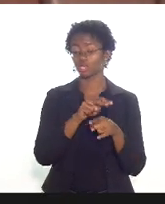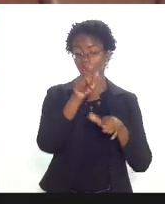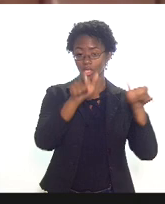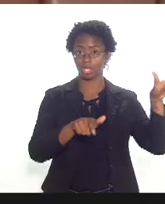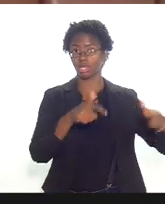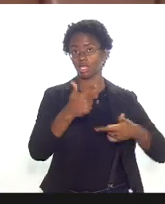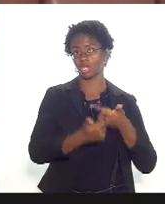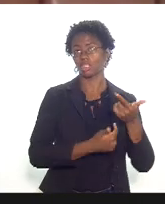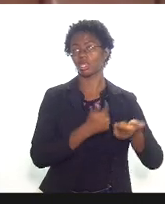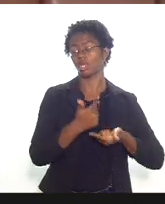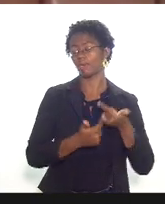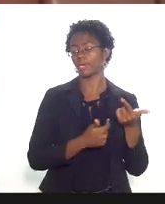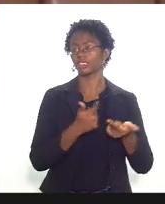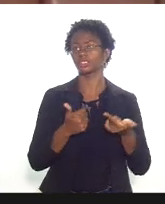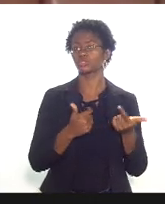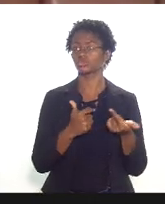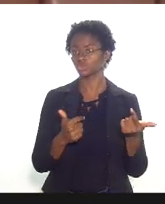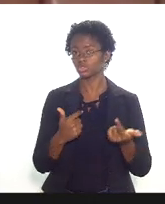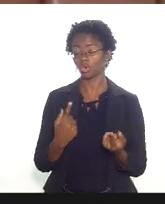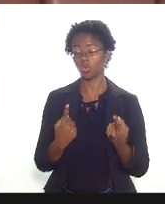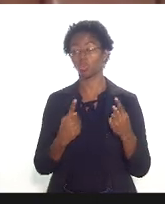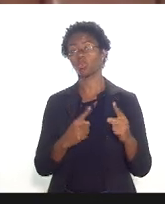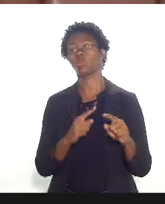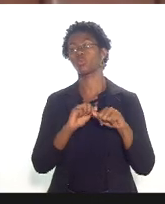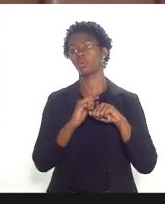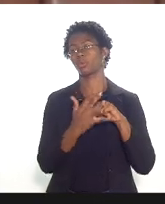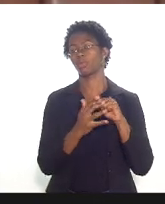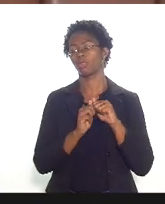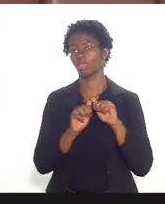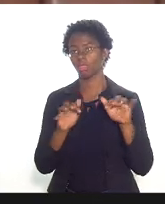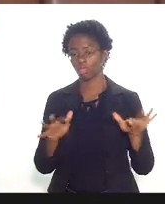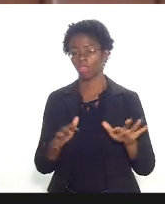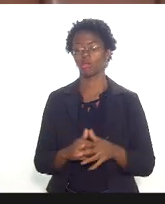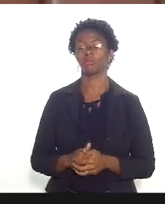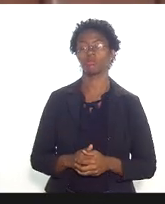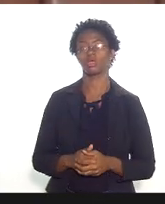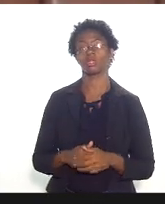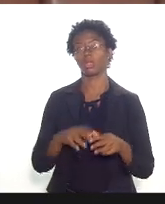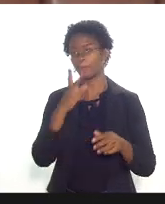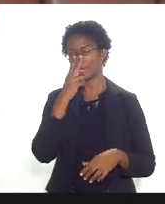de frente da pandemia. Descumprimento de dissídios